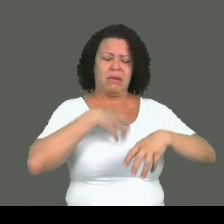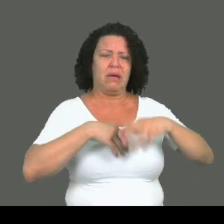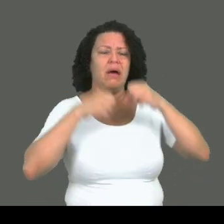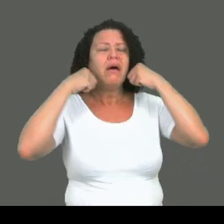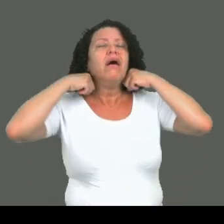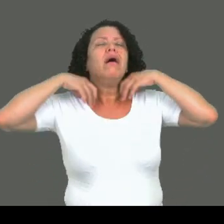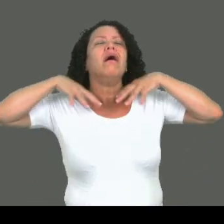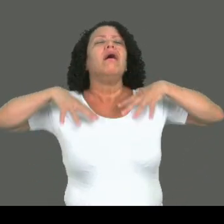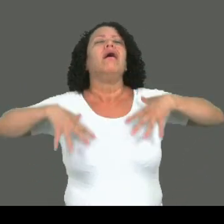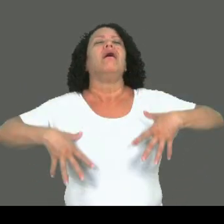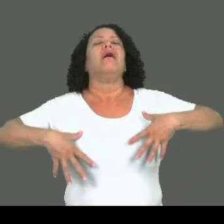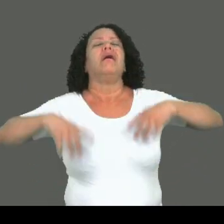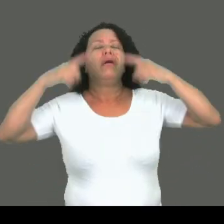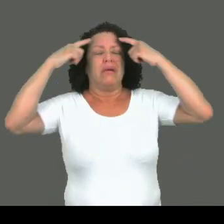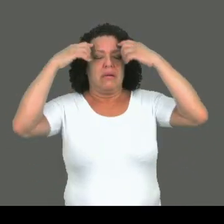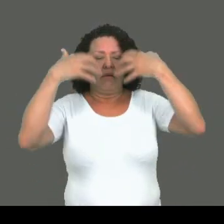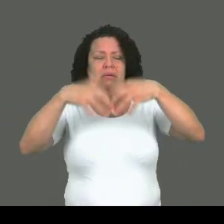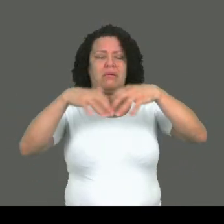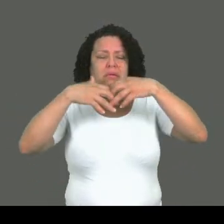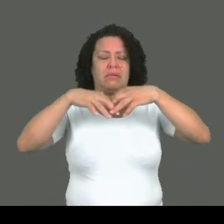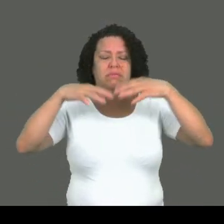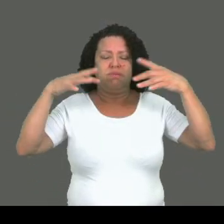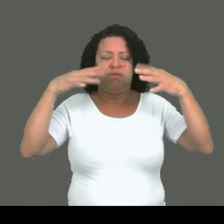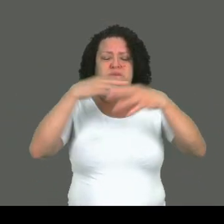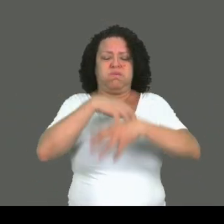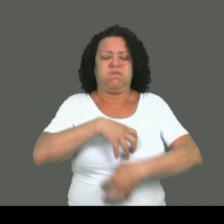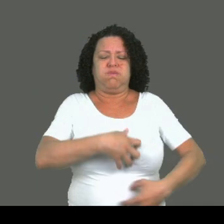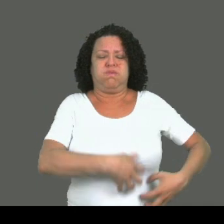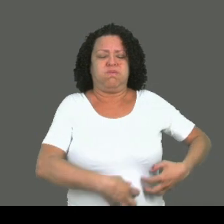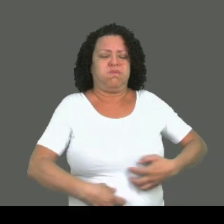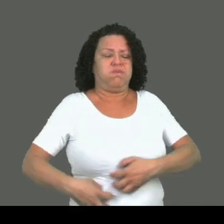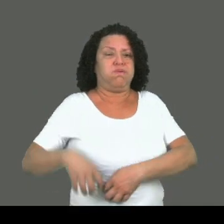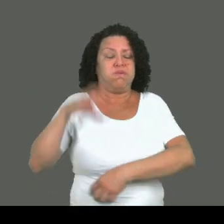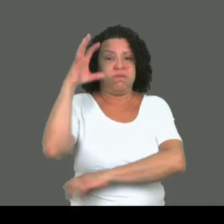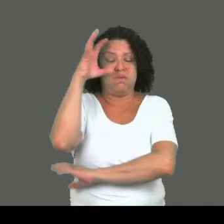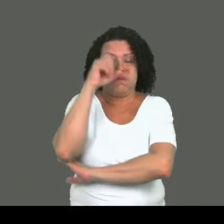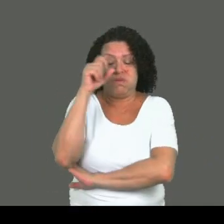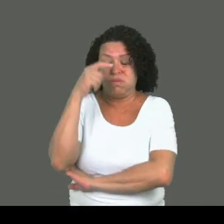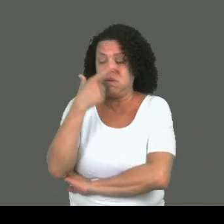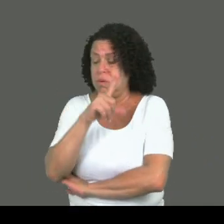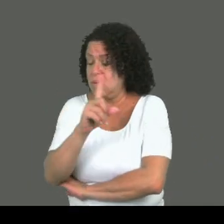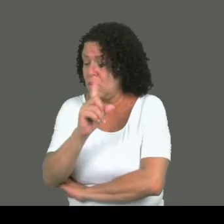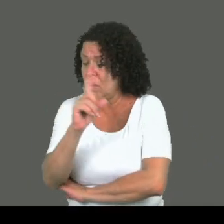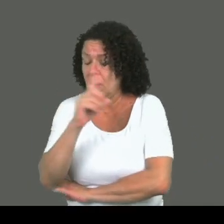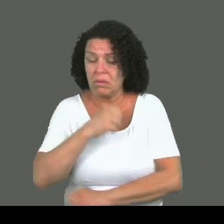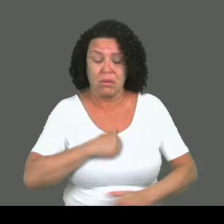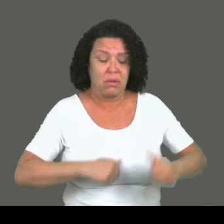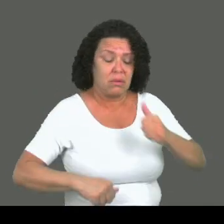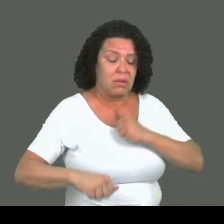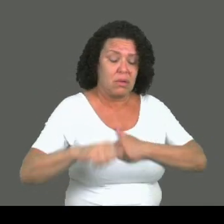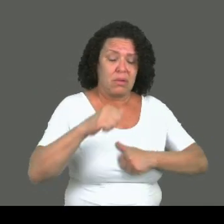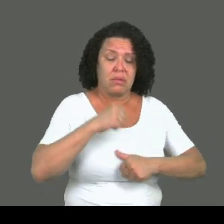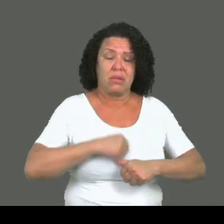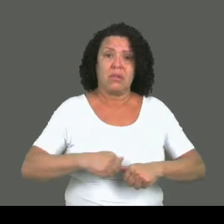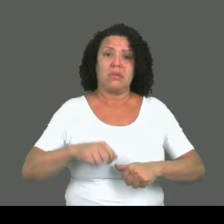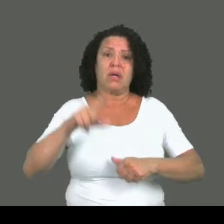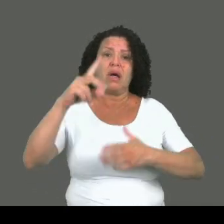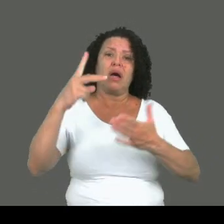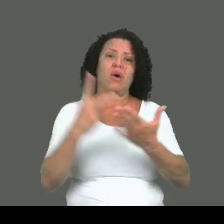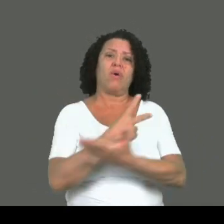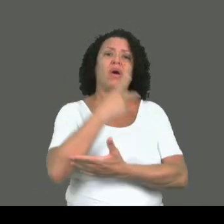a perturbação gástrica, a insônia, o clima de ansiedade torna-se um